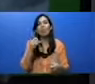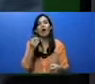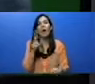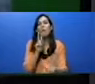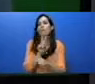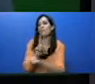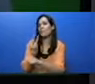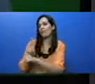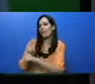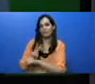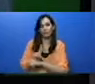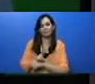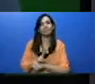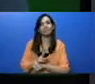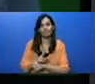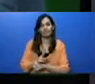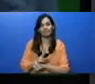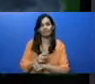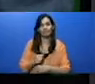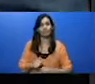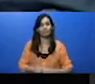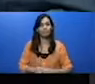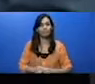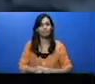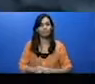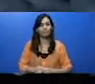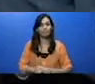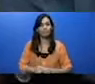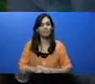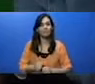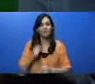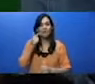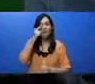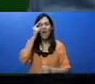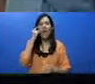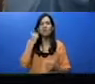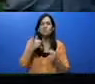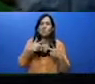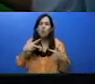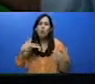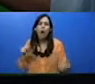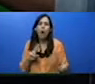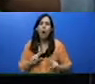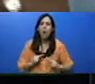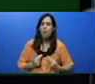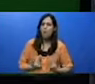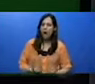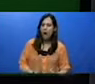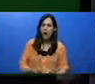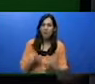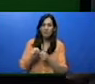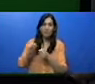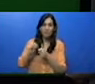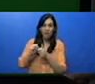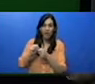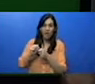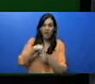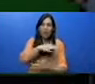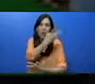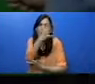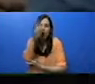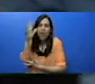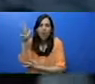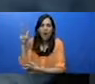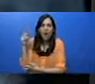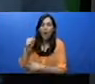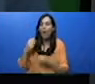seres humanos, tá? Então, olha aqui, ó, por causa das ações humanas sobre o meio ambiente,